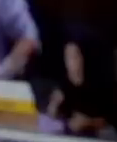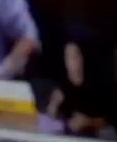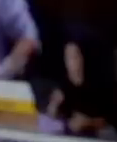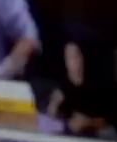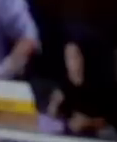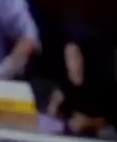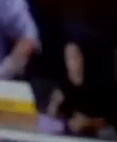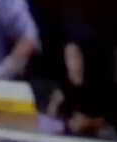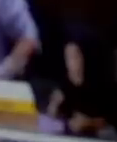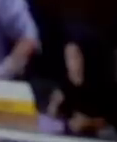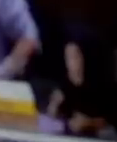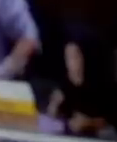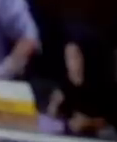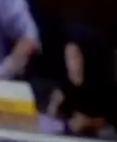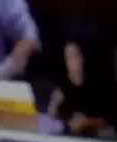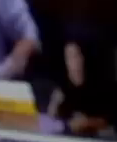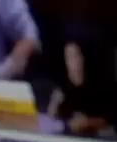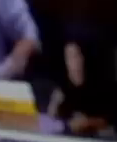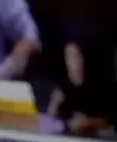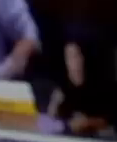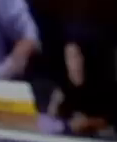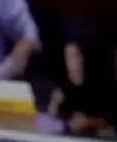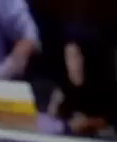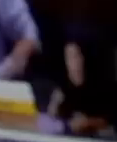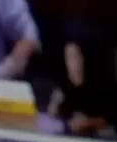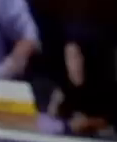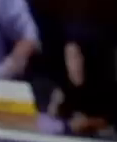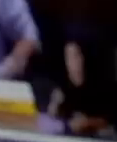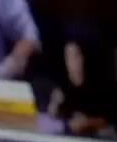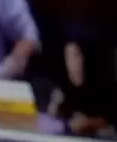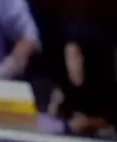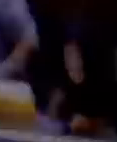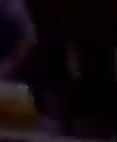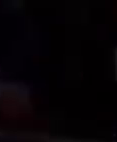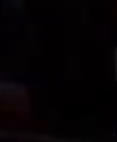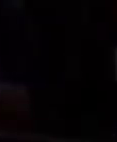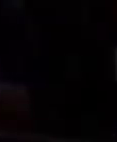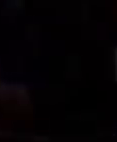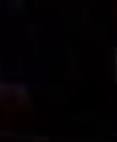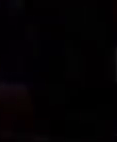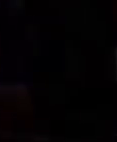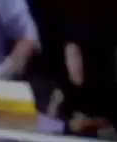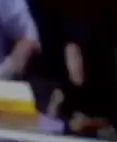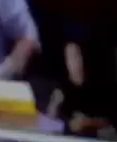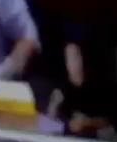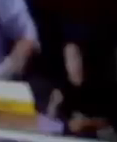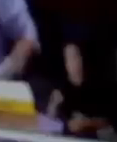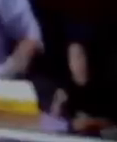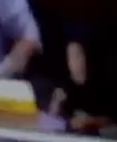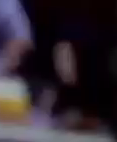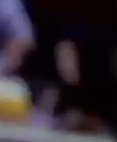apoiador desse Deputado entendeu mas ela ou conheceu não quer dizer que era um amigo não quer dizer que ela trabalhava para ele não quer dizer nem que ela gostava dele